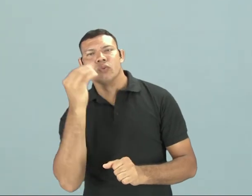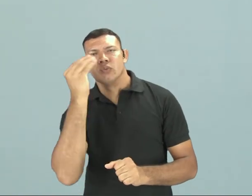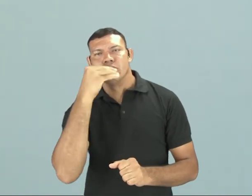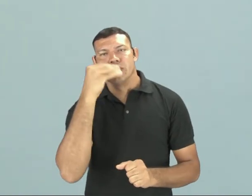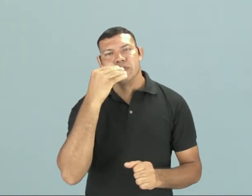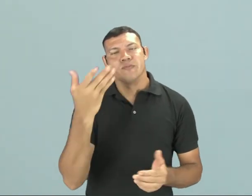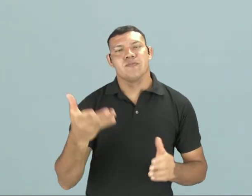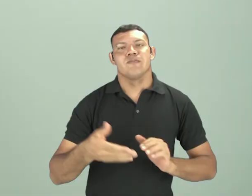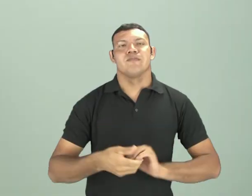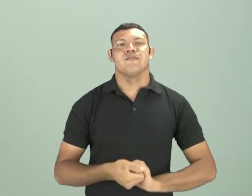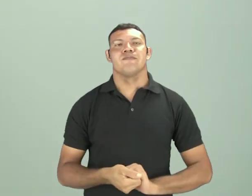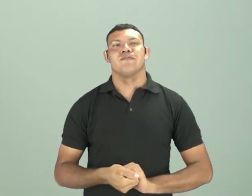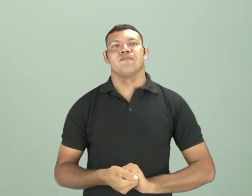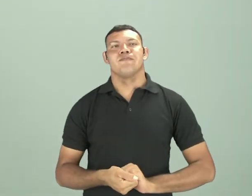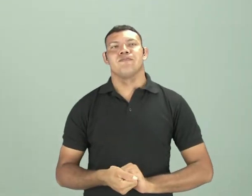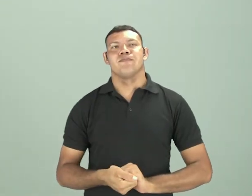fina.